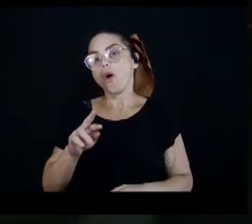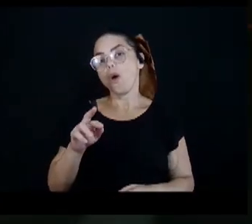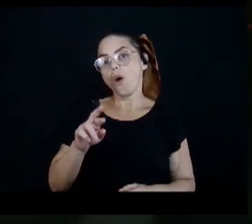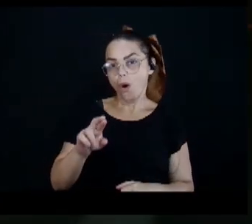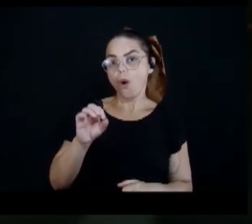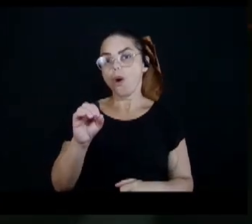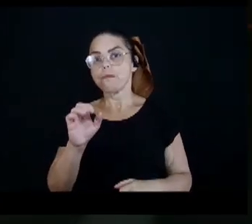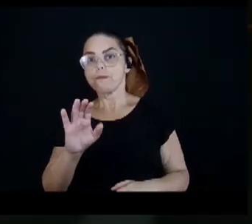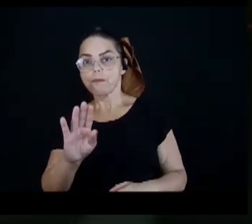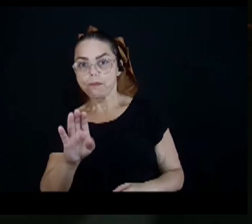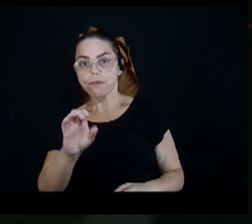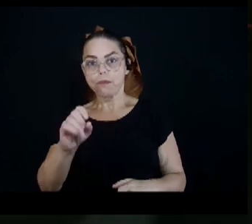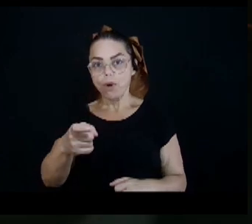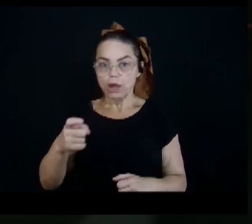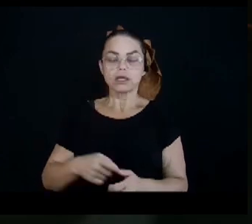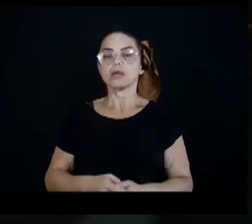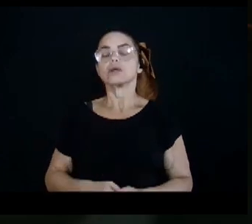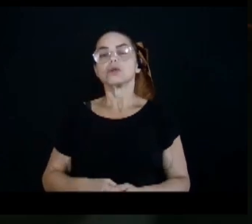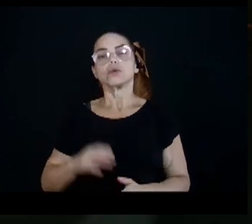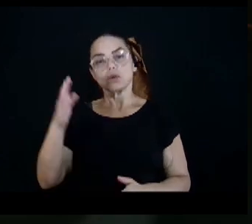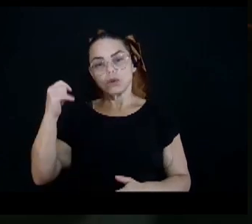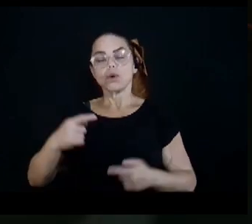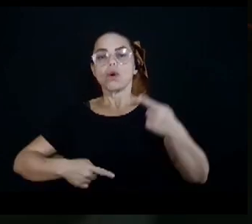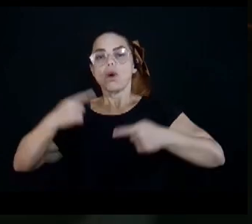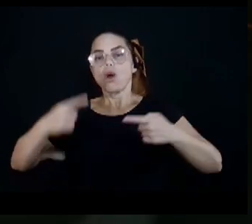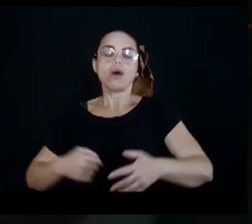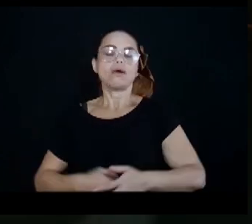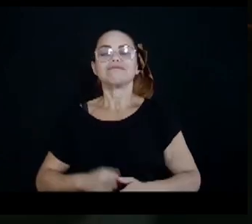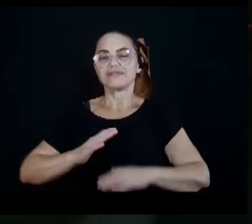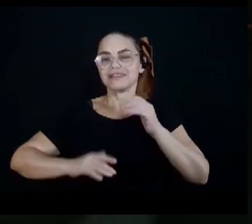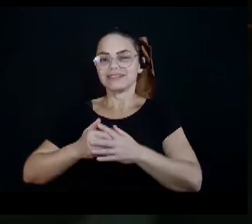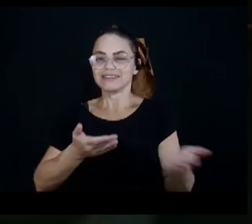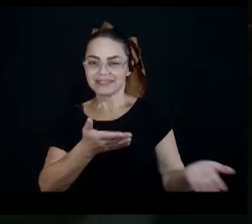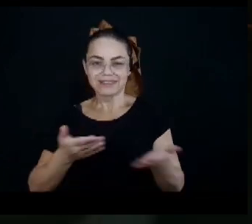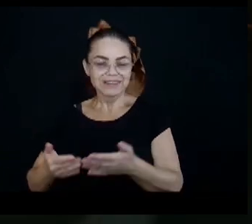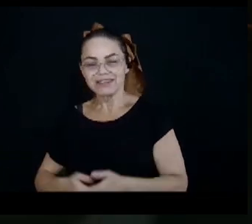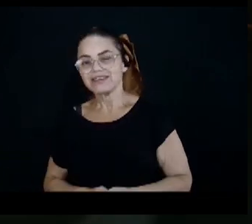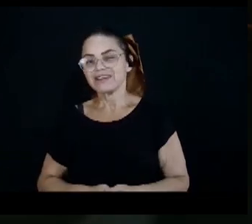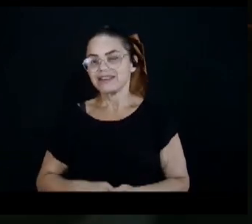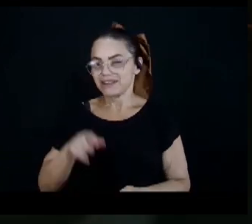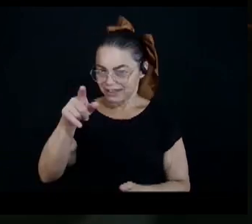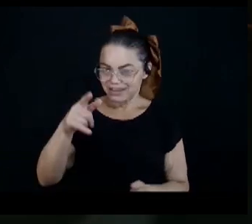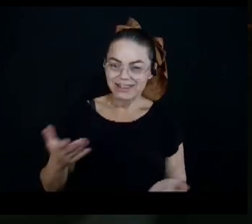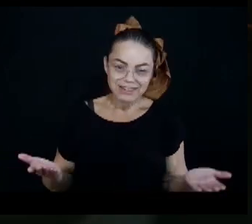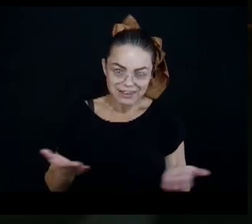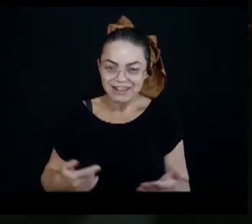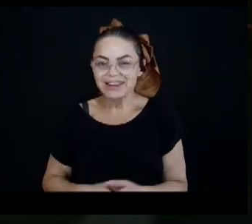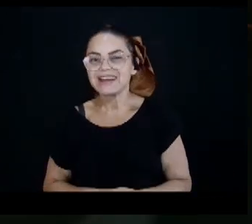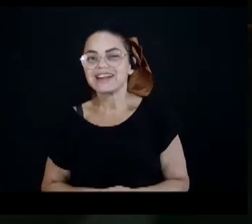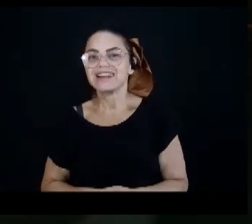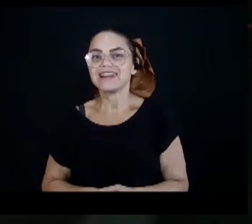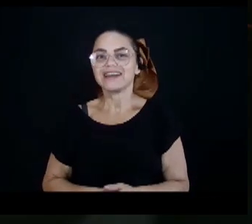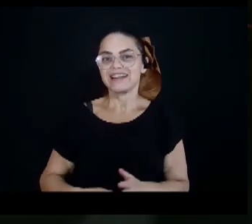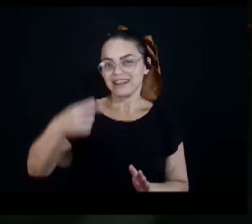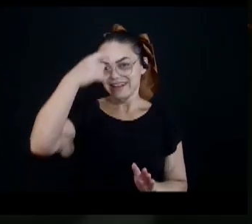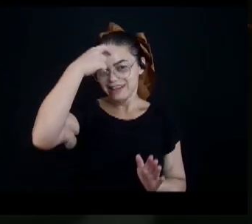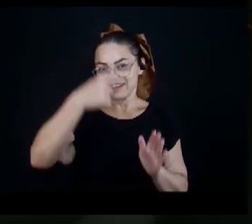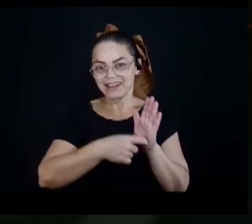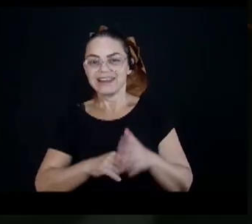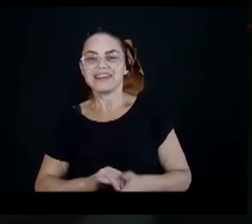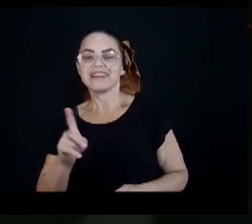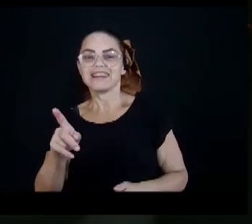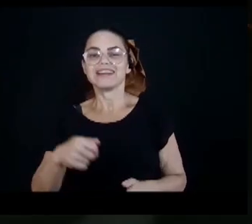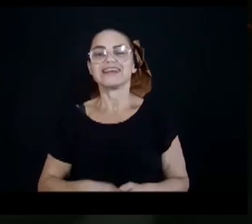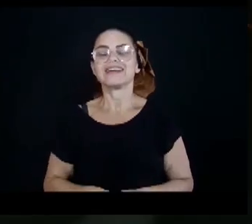disso e a gente vai discutir com os nossos convidados, tá bom? E você fique agora com a Íria, direto da Central IA, trazendo